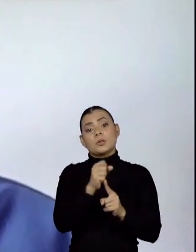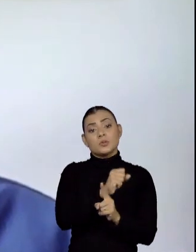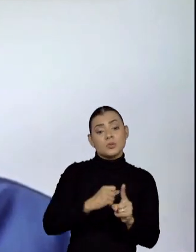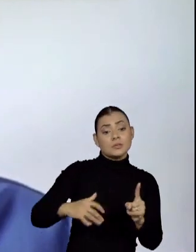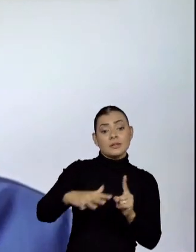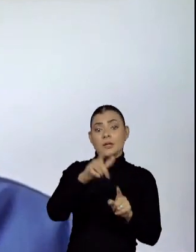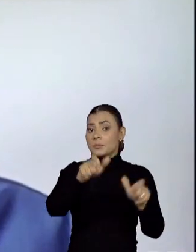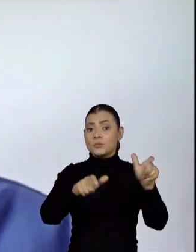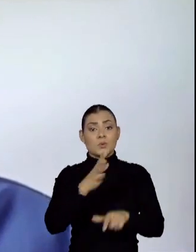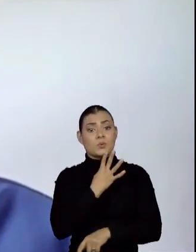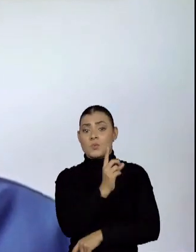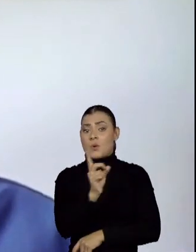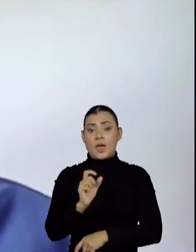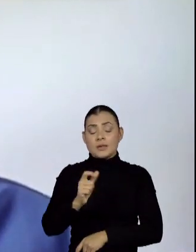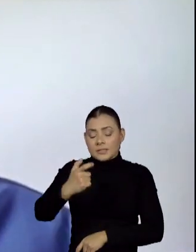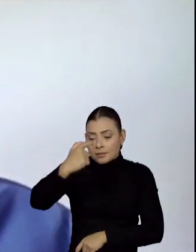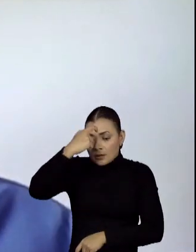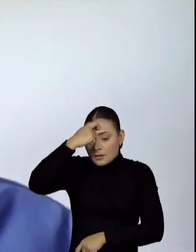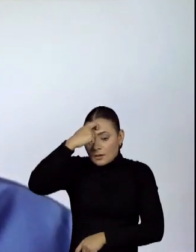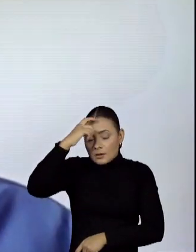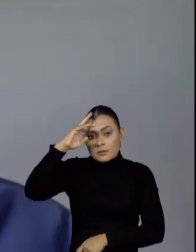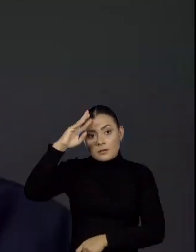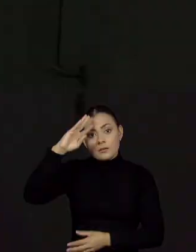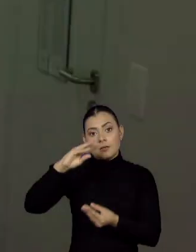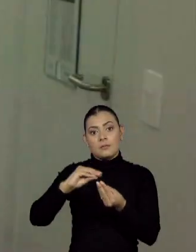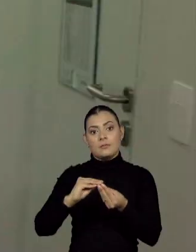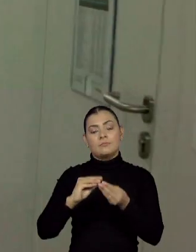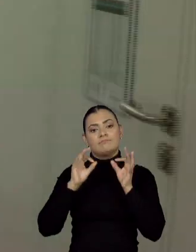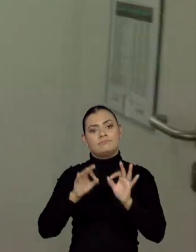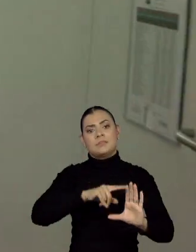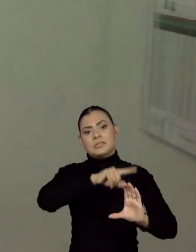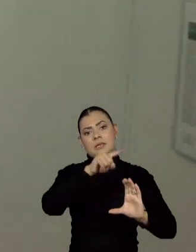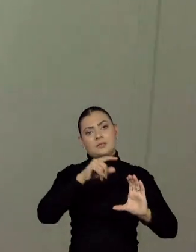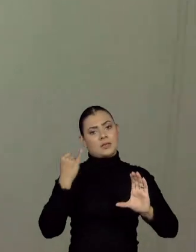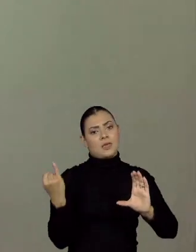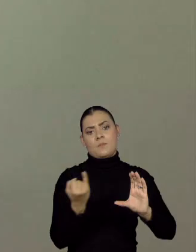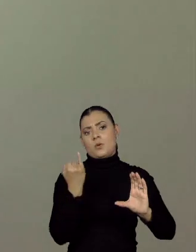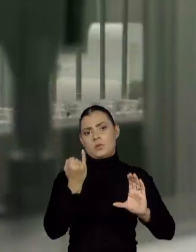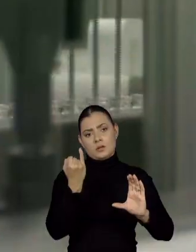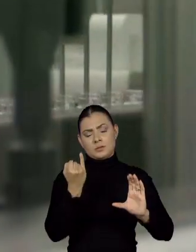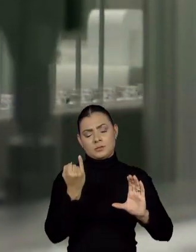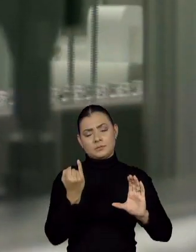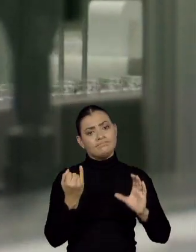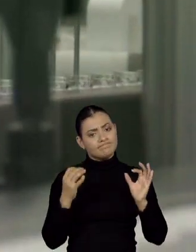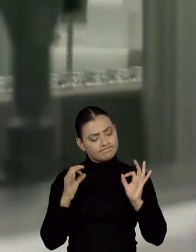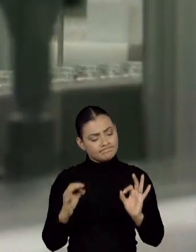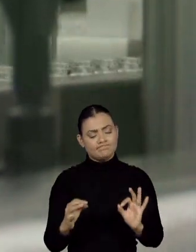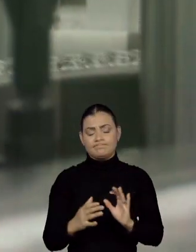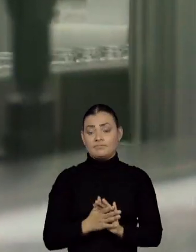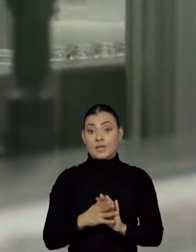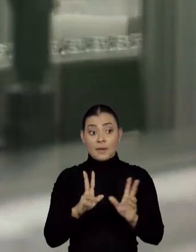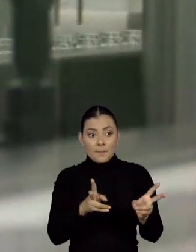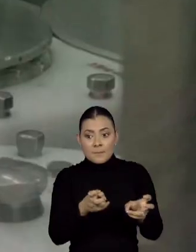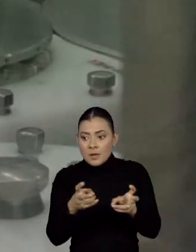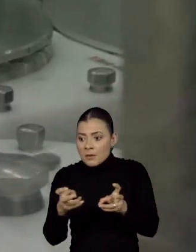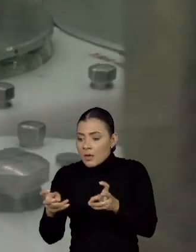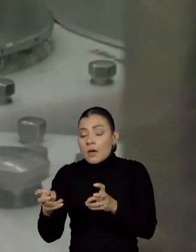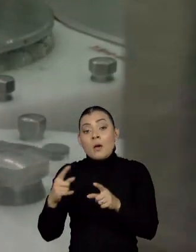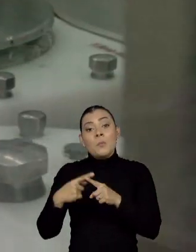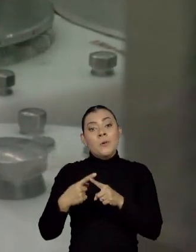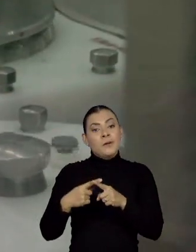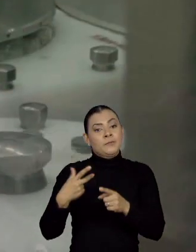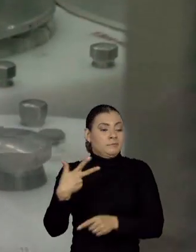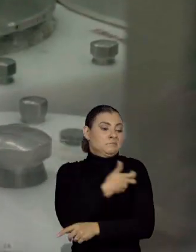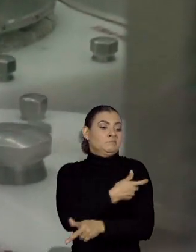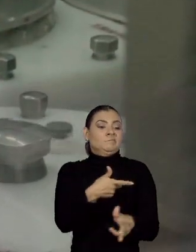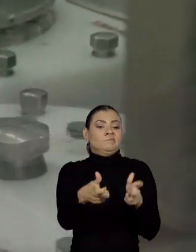leigos, se conscientizarem da importância da ciência. E eles percebem agora que, quando se dizia que vacina